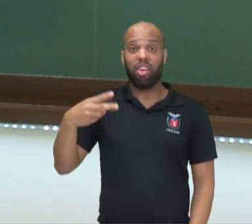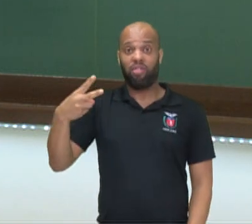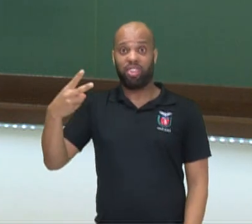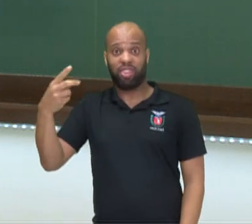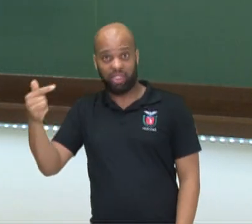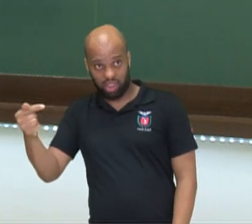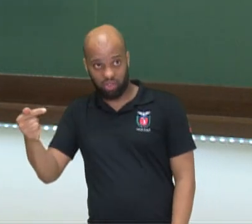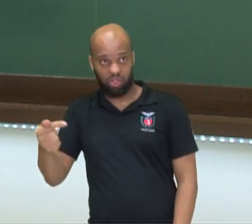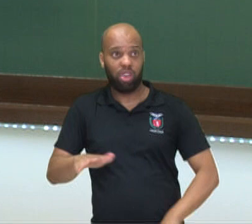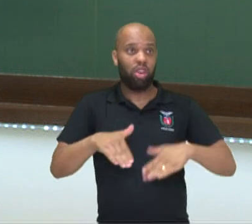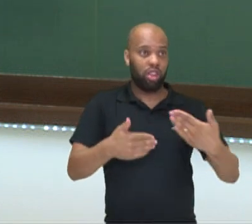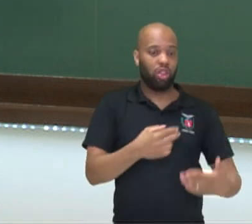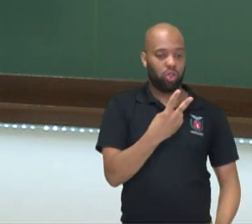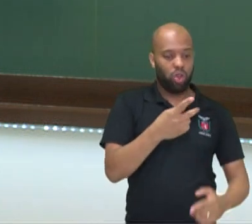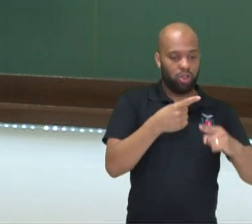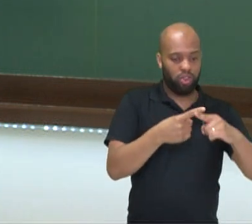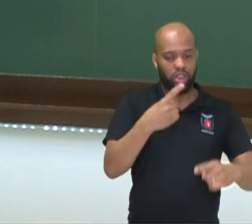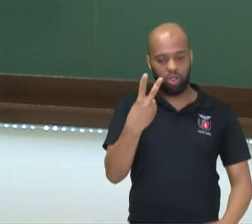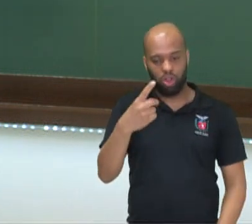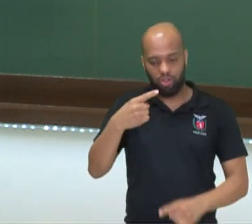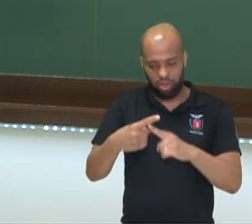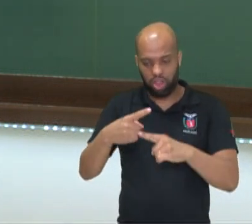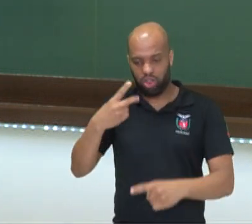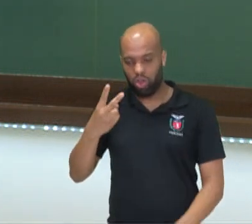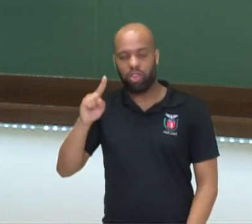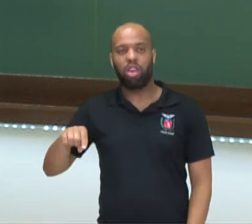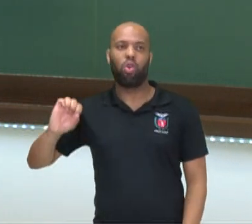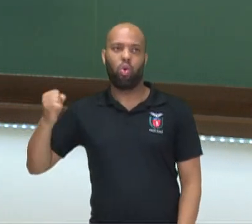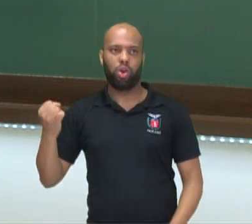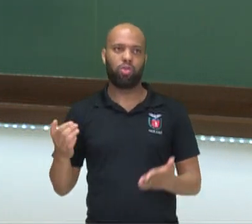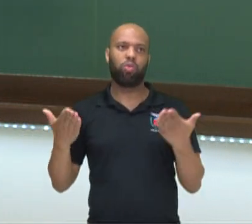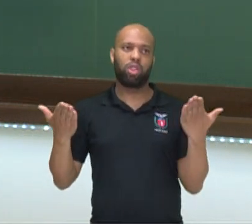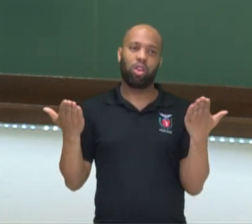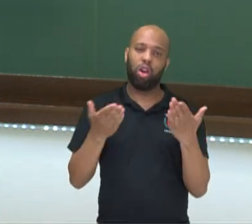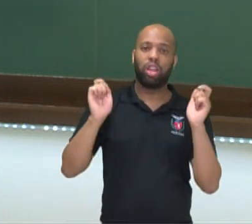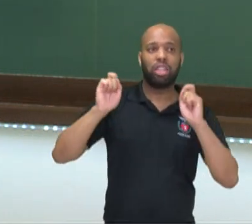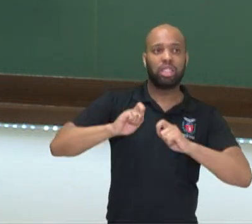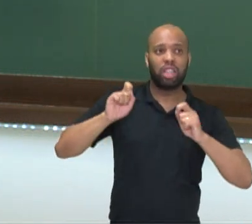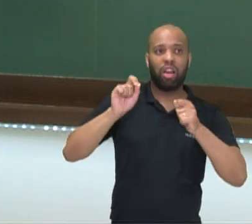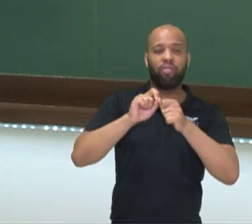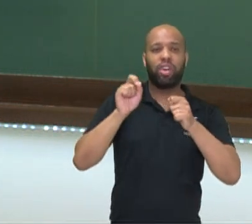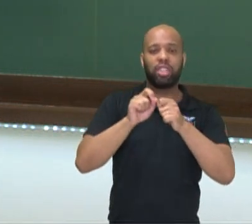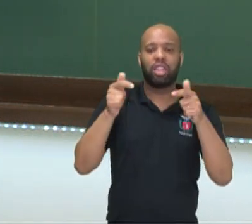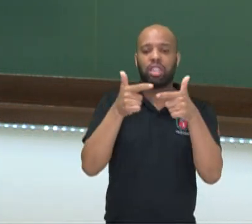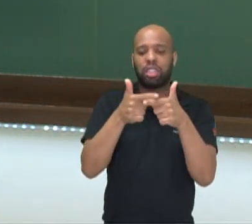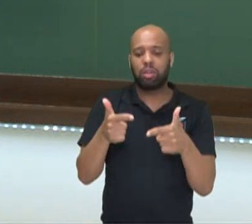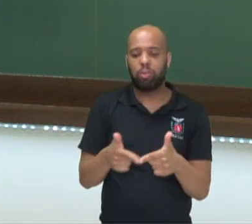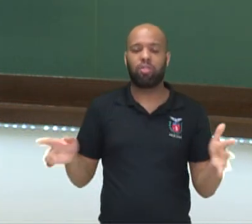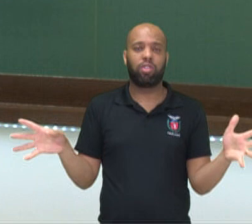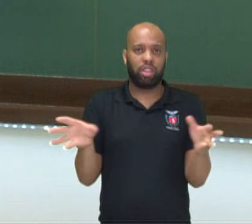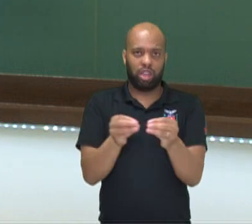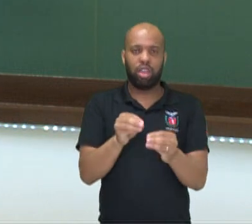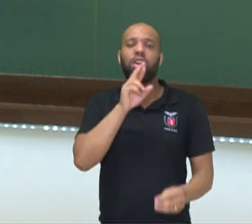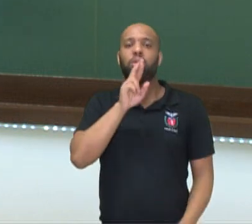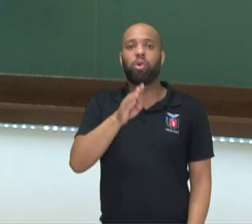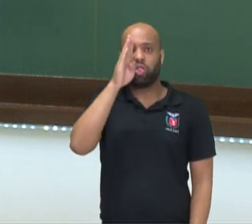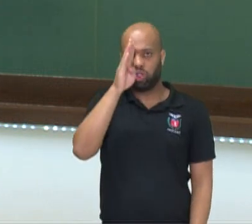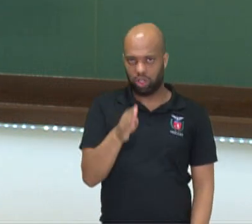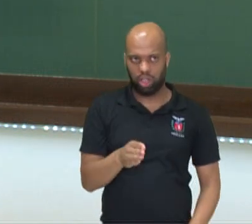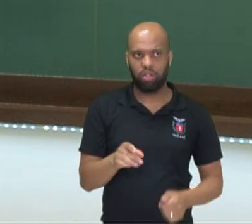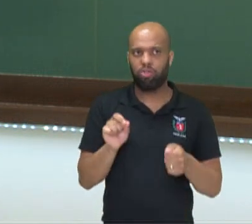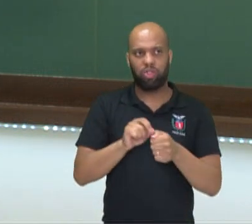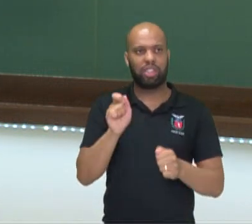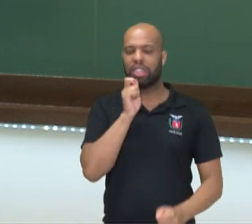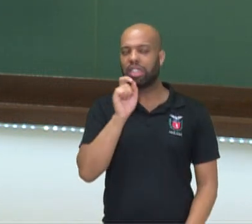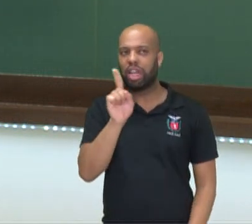Eu poderia fazer simplificação aqui, ó. O 9 com o 27, o 4 com o 8. Meu resultado ia sair direto. Não